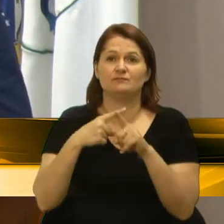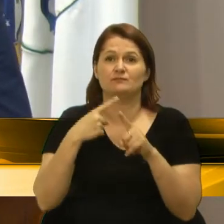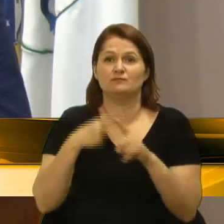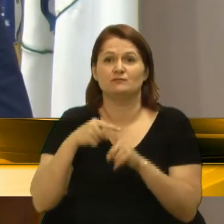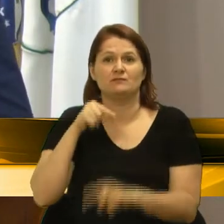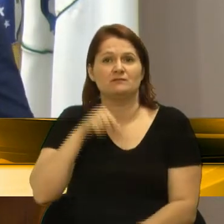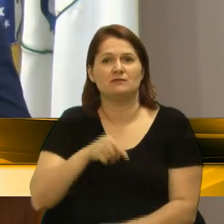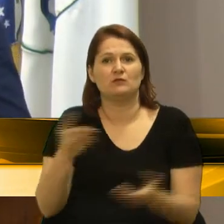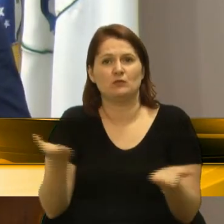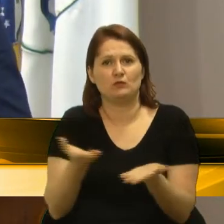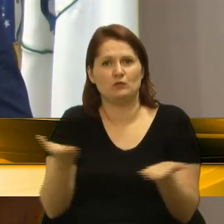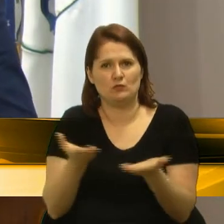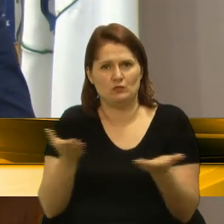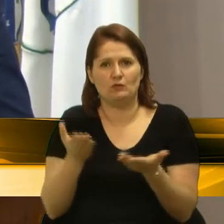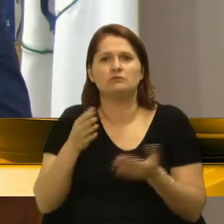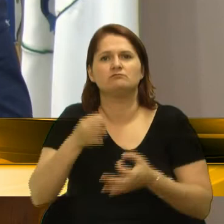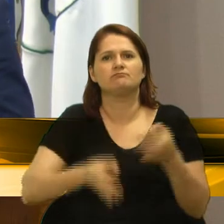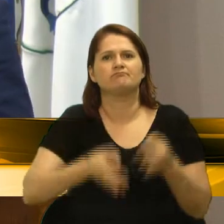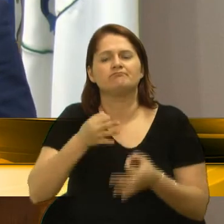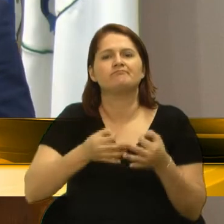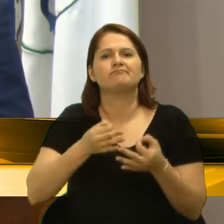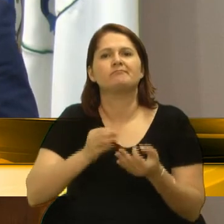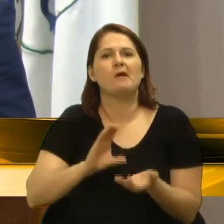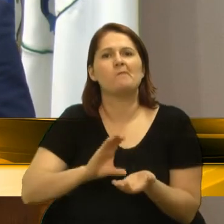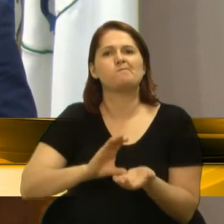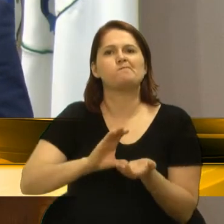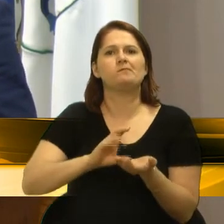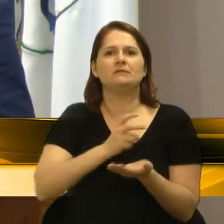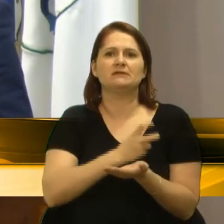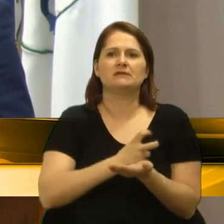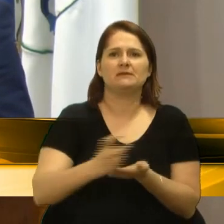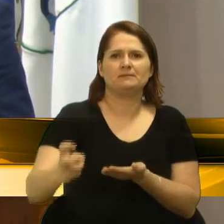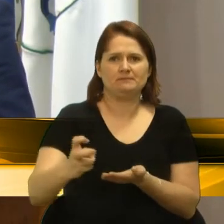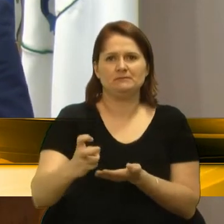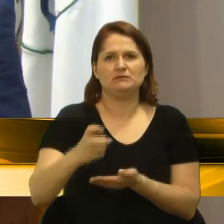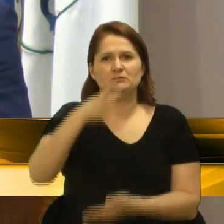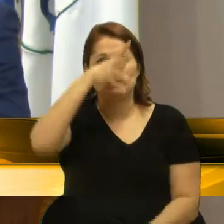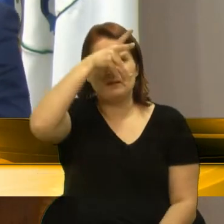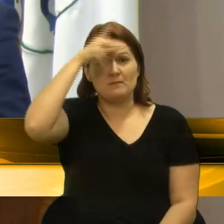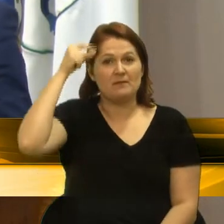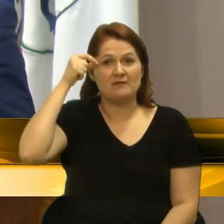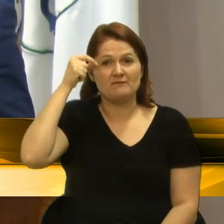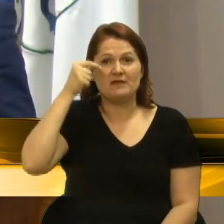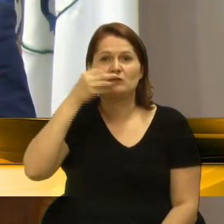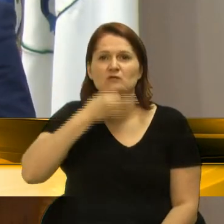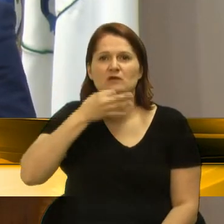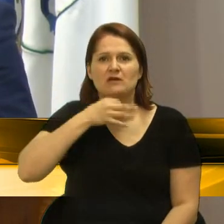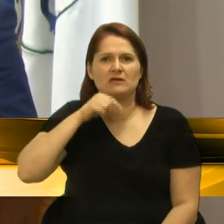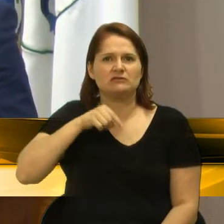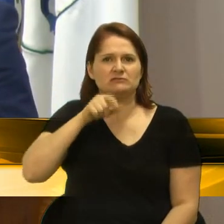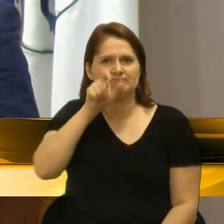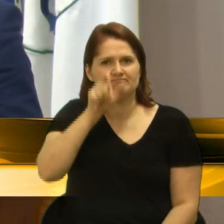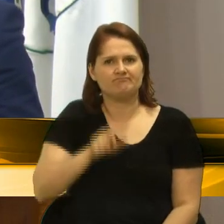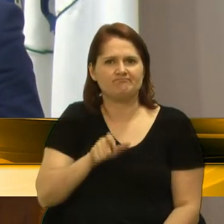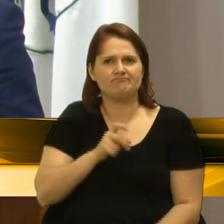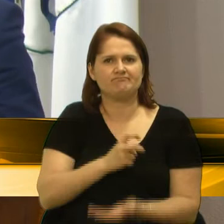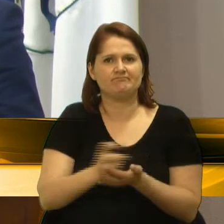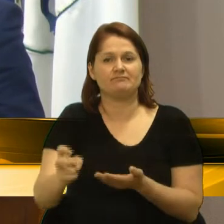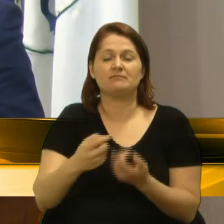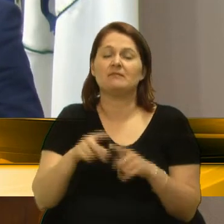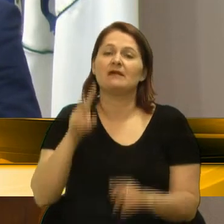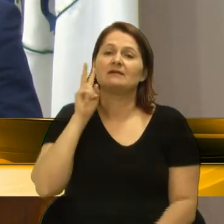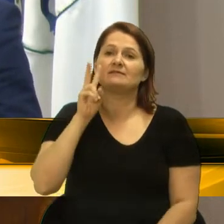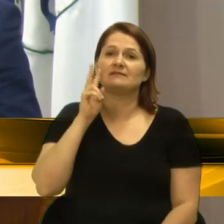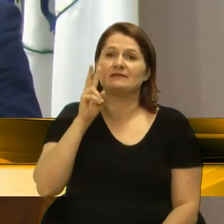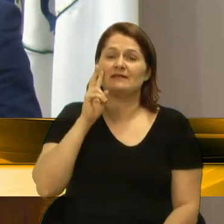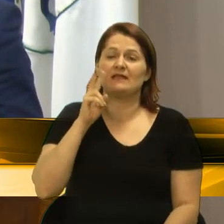julgamento um processo de cassação contra o prefeito municipal de Caxias, mas não é demais lembrar, nobres vereadores, que o artigo 7º do